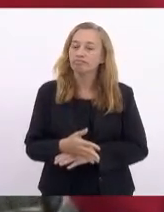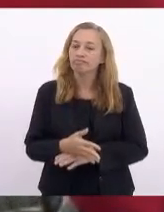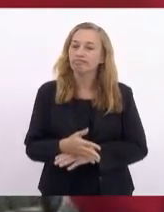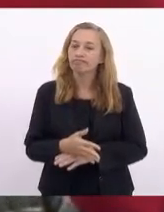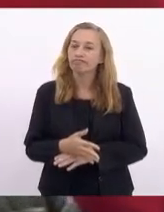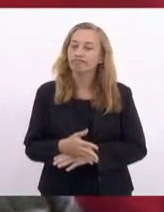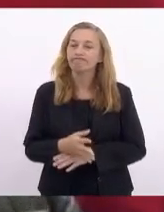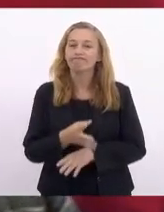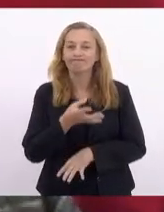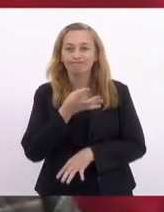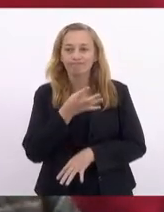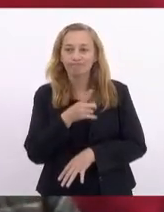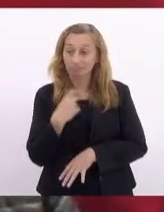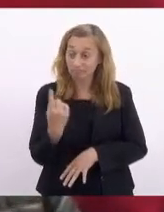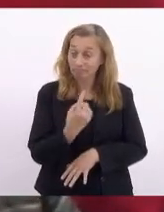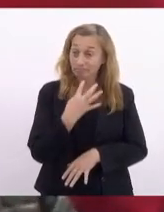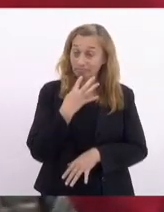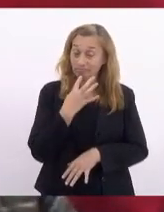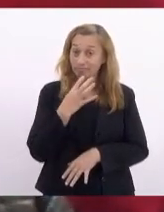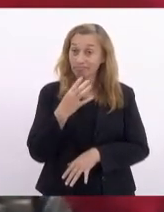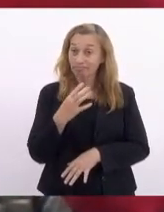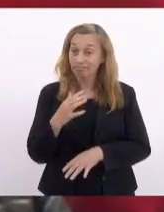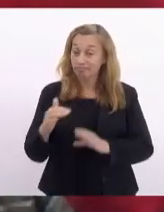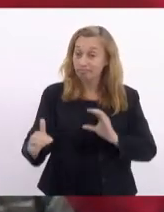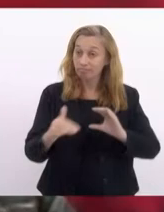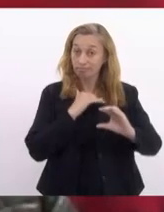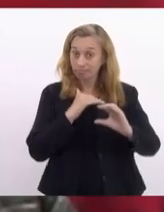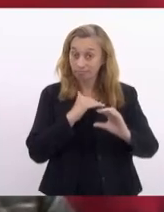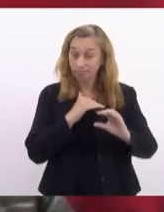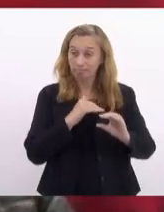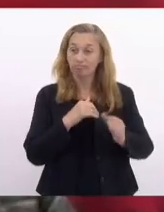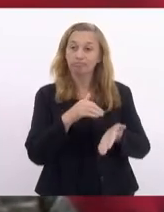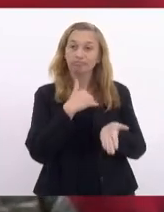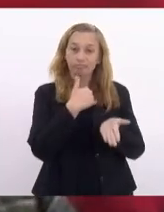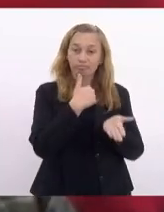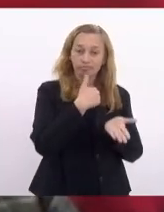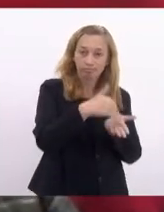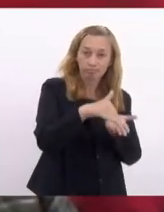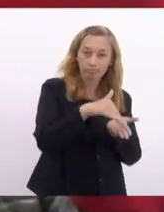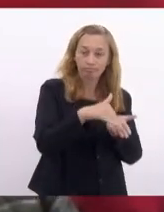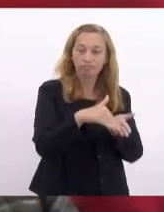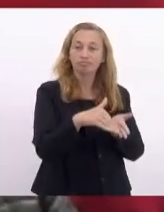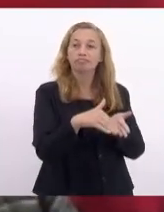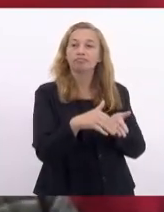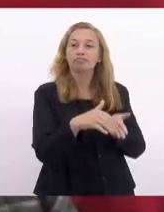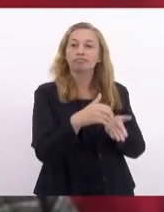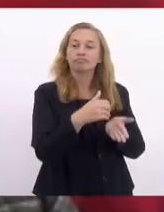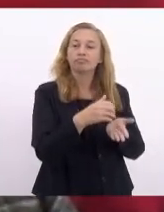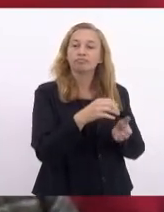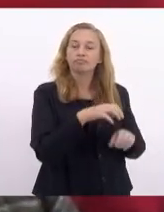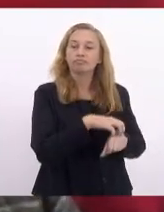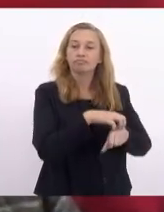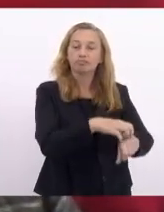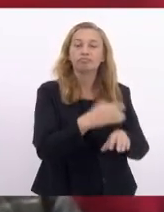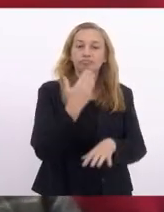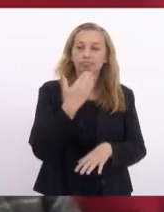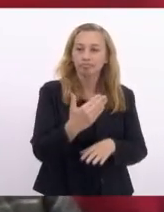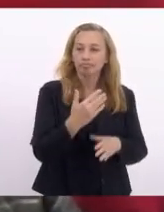nosso conhecimento, enviou um ofício ao secretário de transporte pedindo um agendamento,